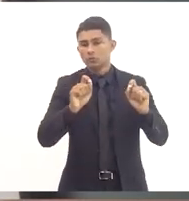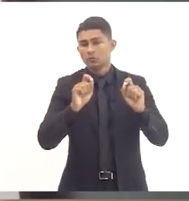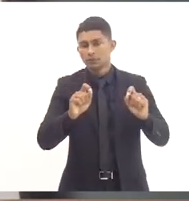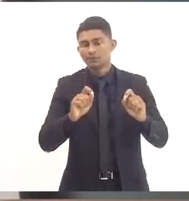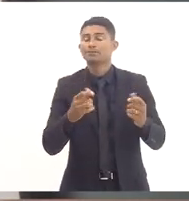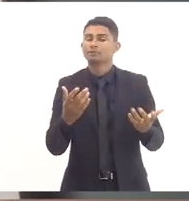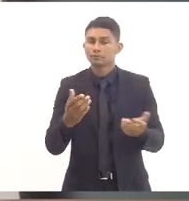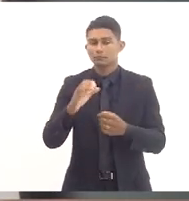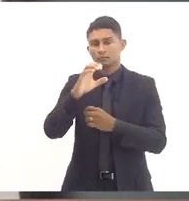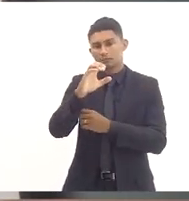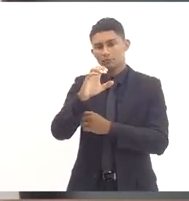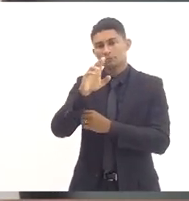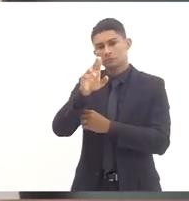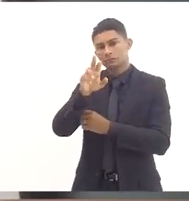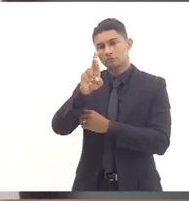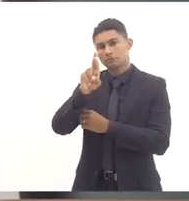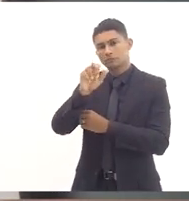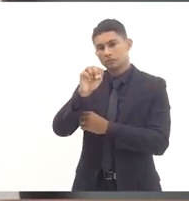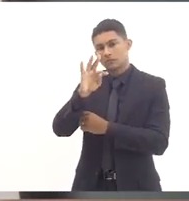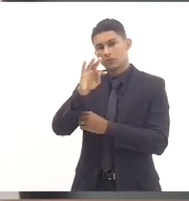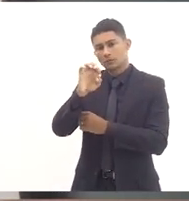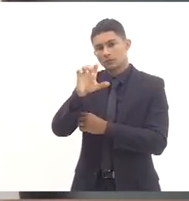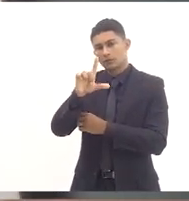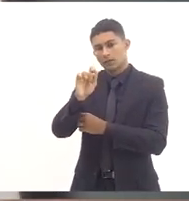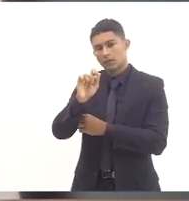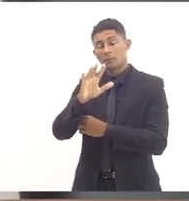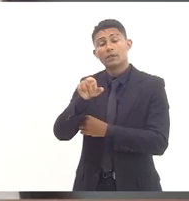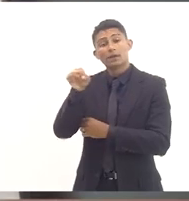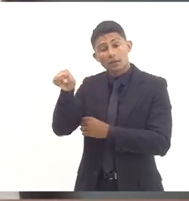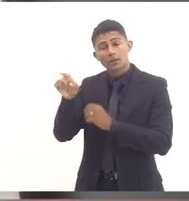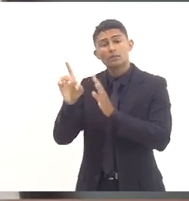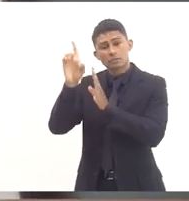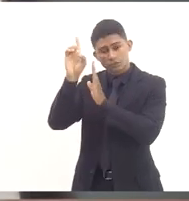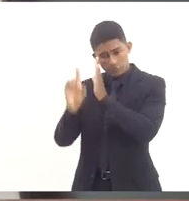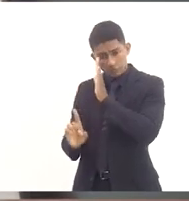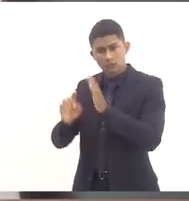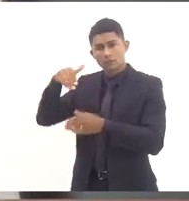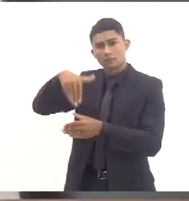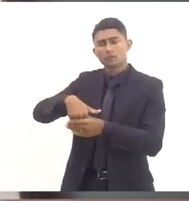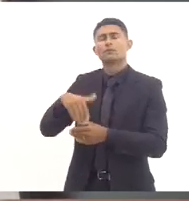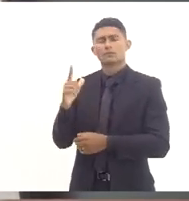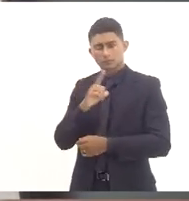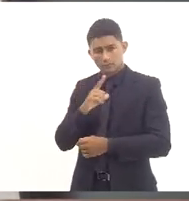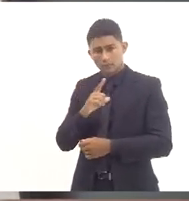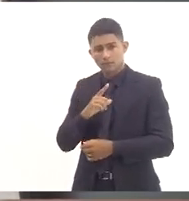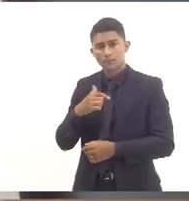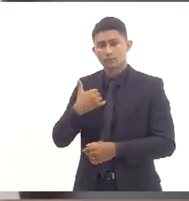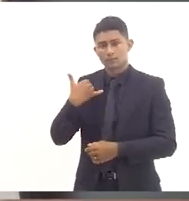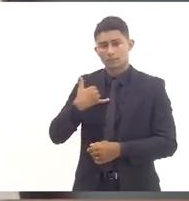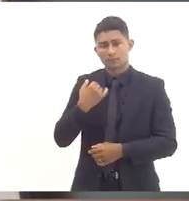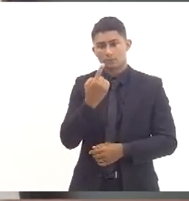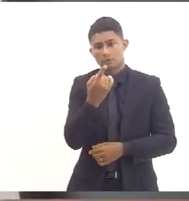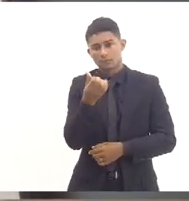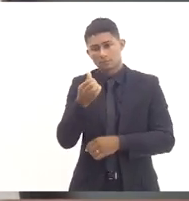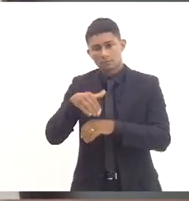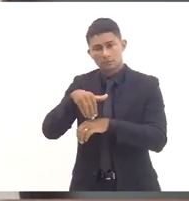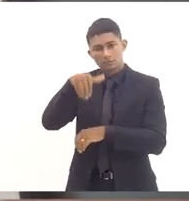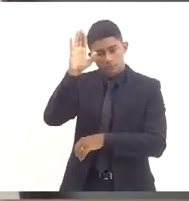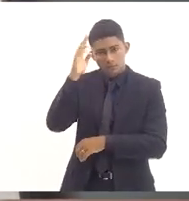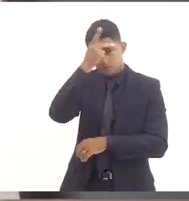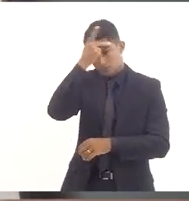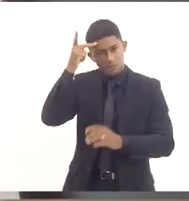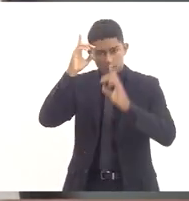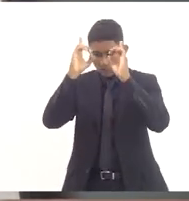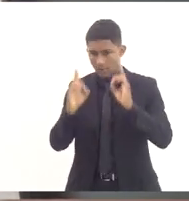curatela Mas ele tem o direito de ele como qualquer outro tem o direito de votar a partir dos 16 anos Qualquer a pessoa com deficiência pode